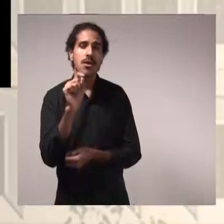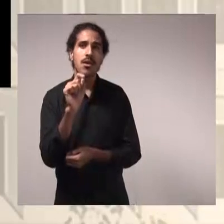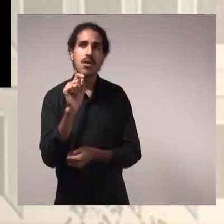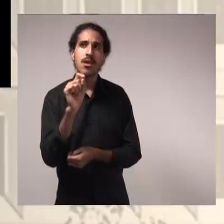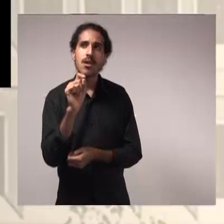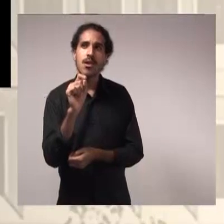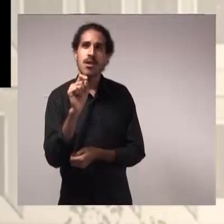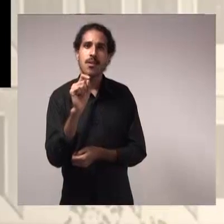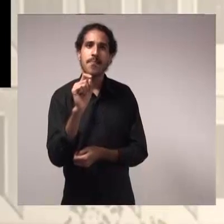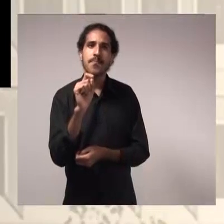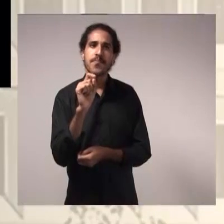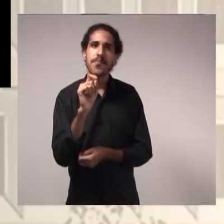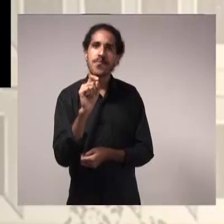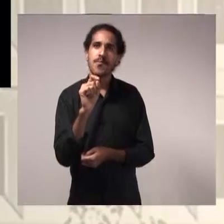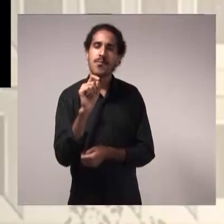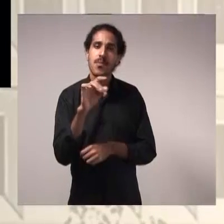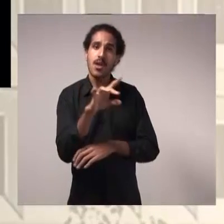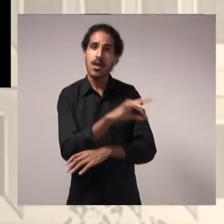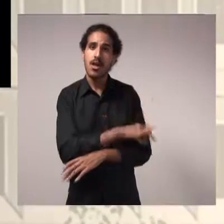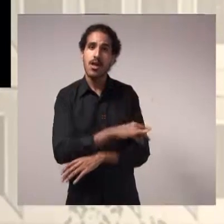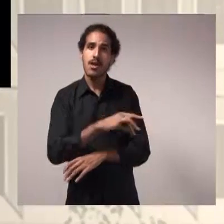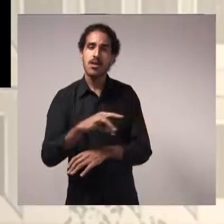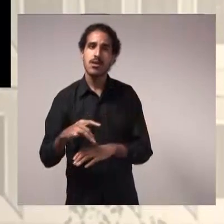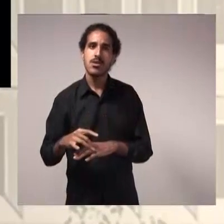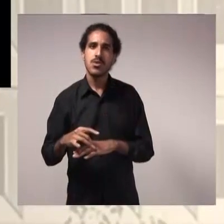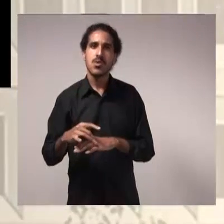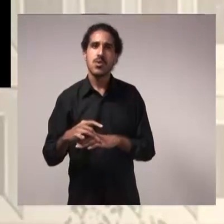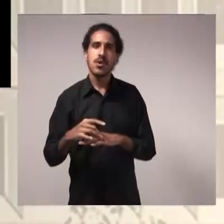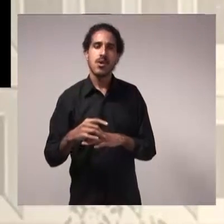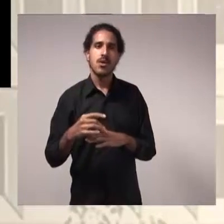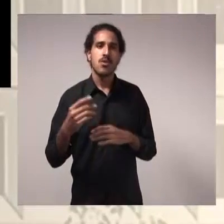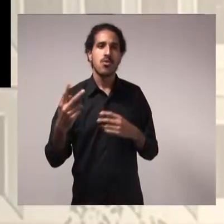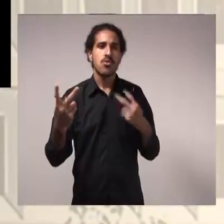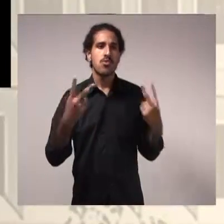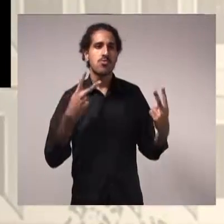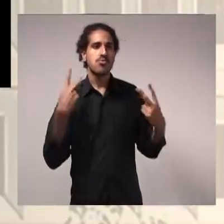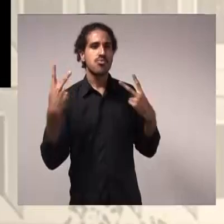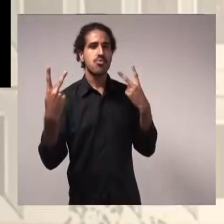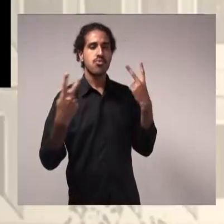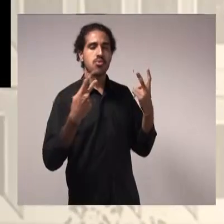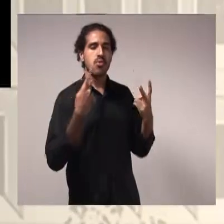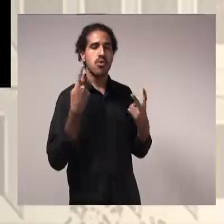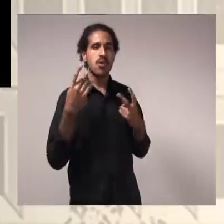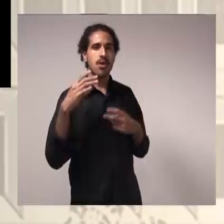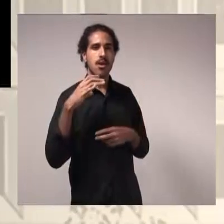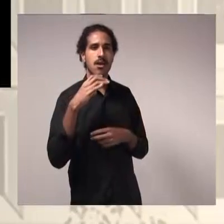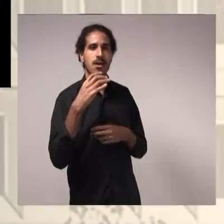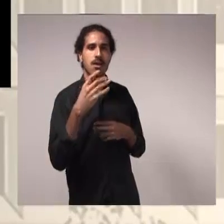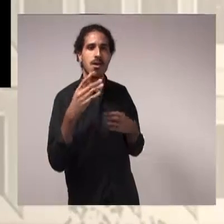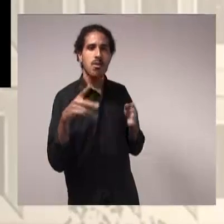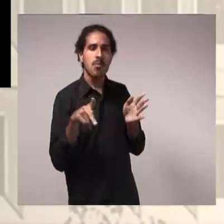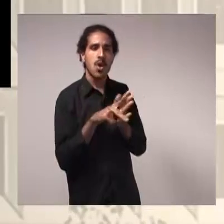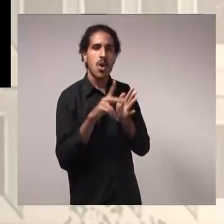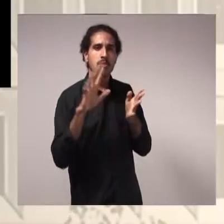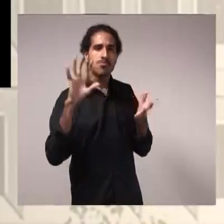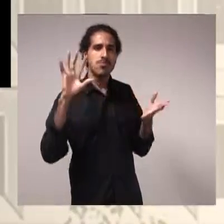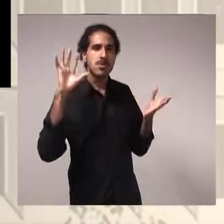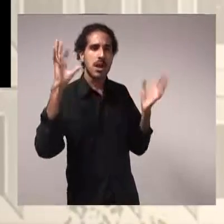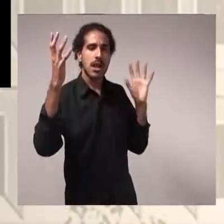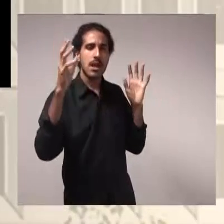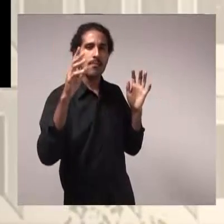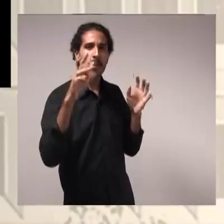a arquitetura bioclimática com a climatização natural e o fornecimento de um ambiente